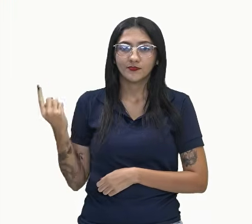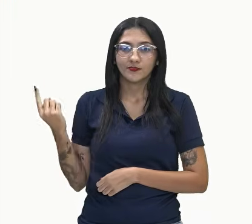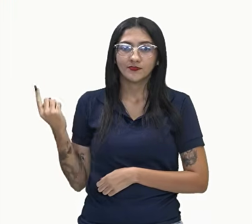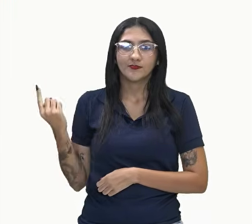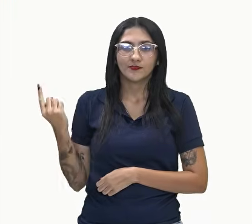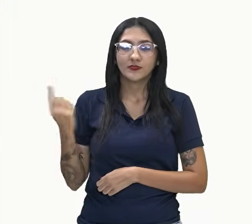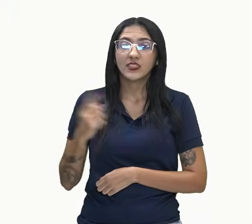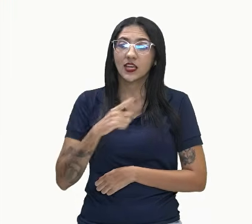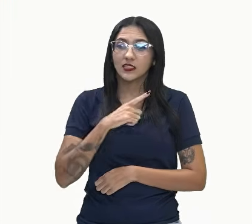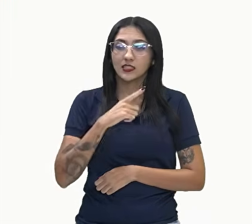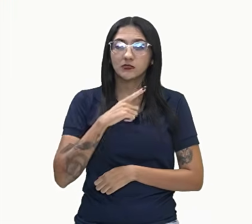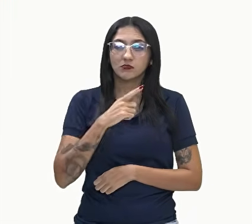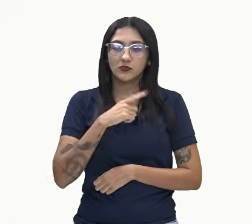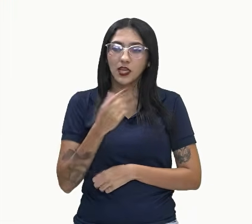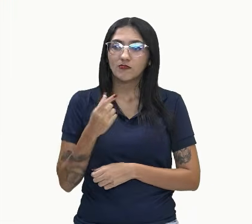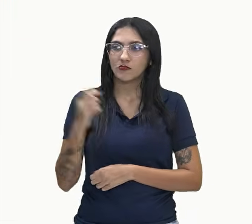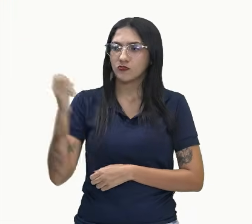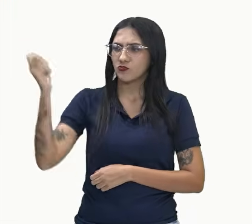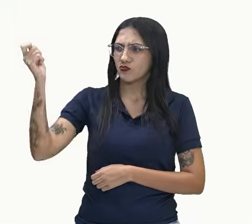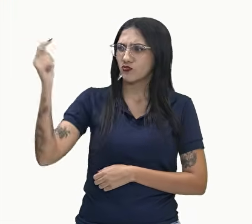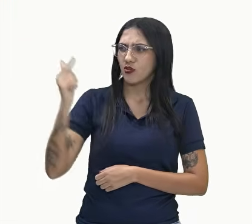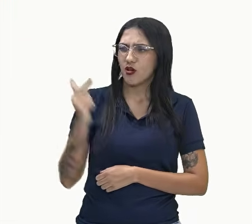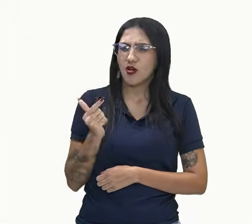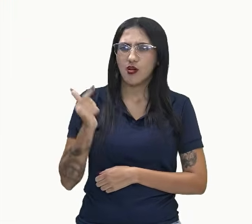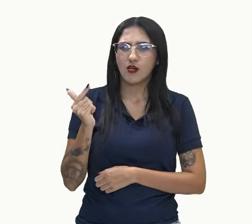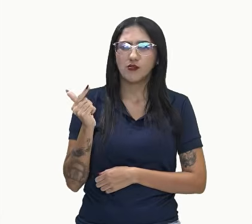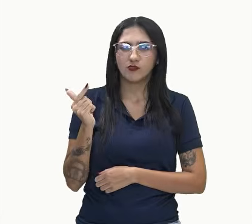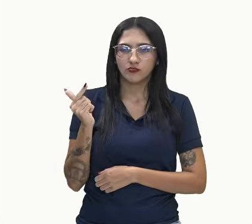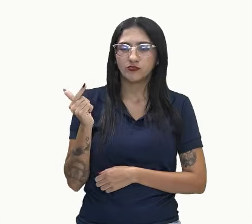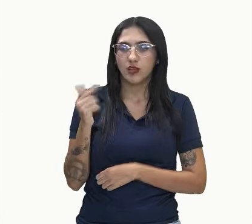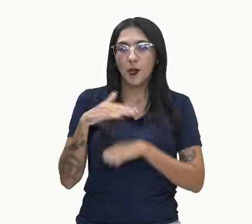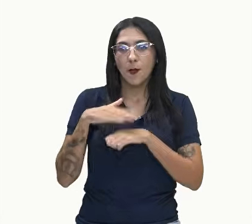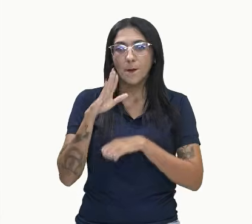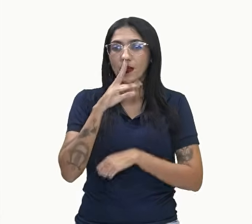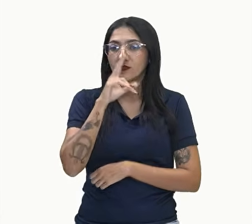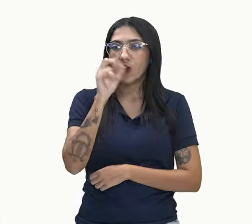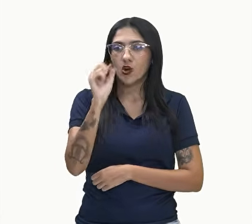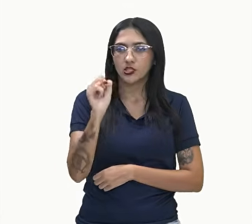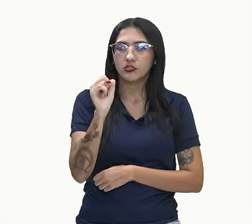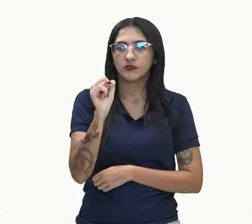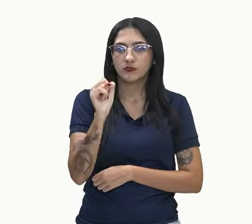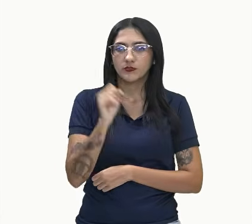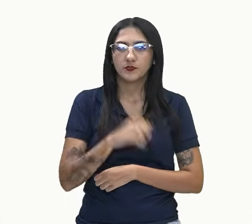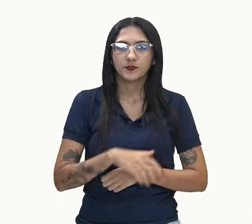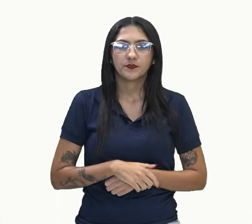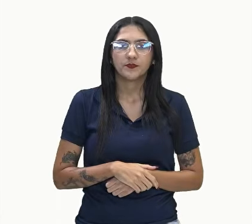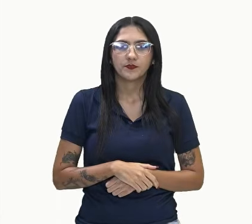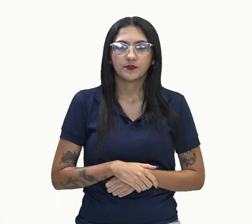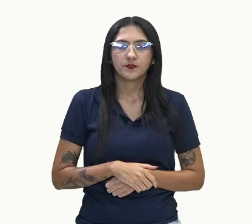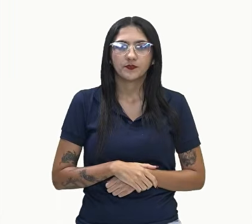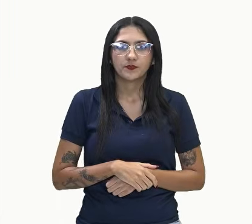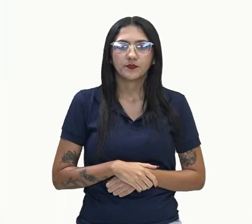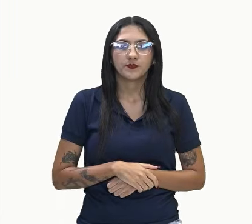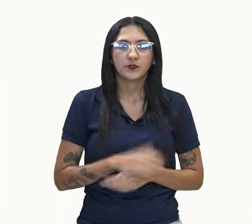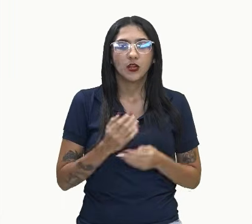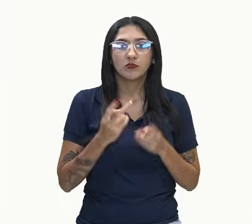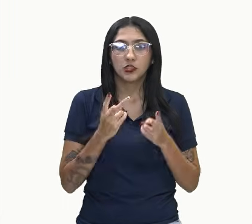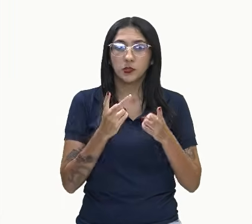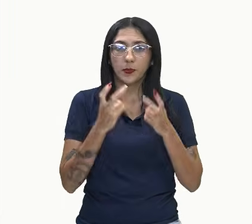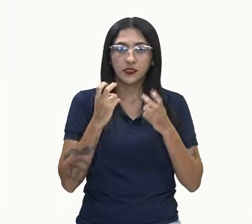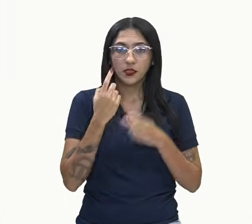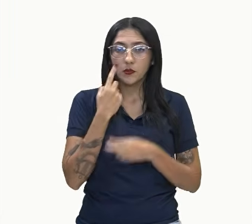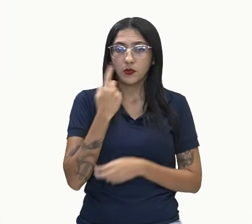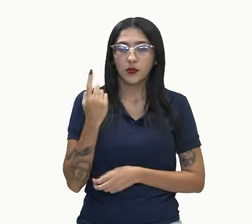está tendo o quê? Uma maior incidência solar, tá? Então, a gente pode observar essa incidência